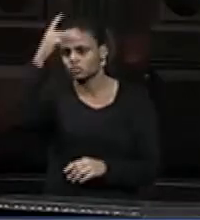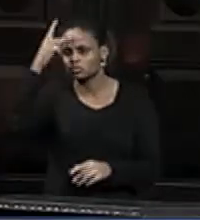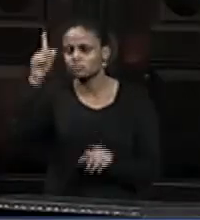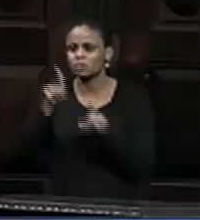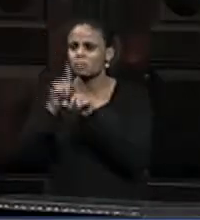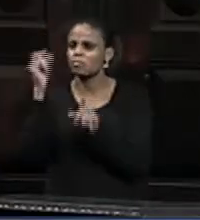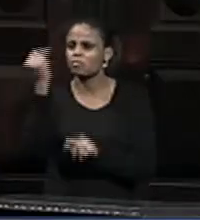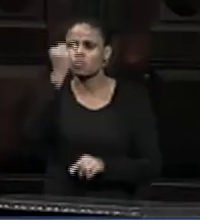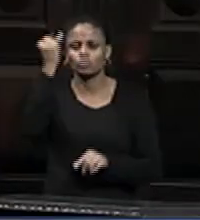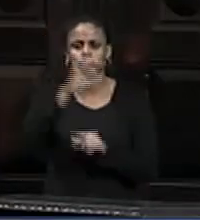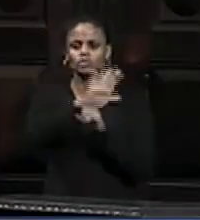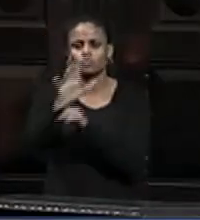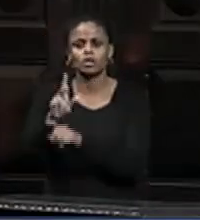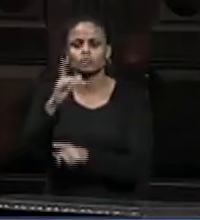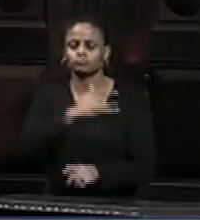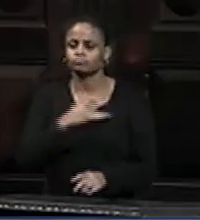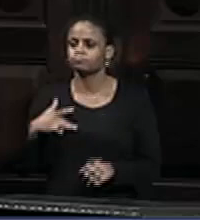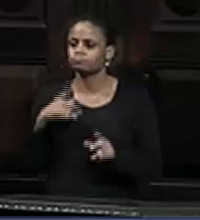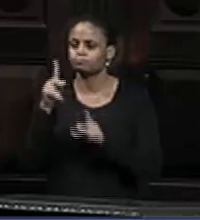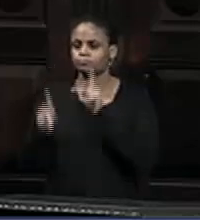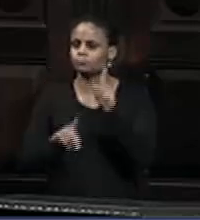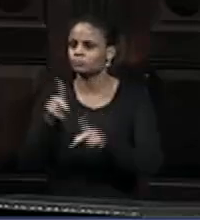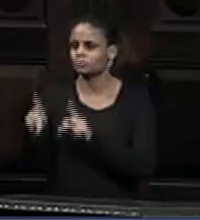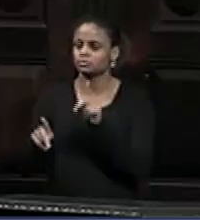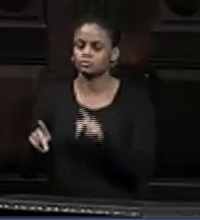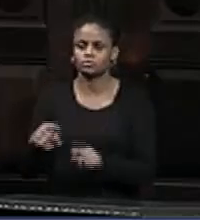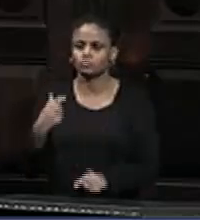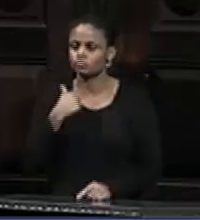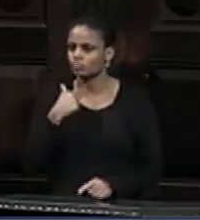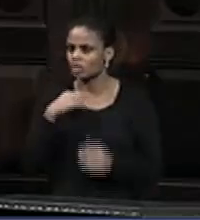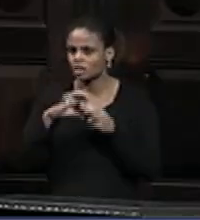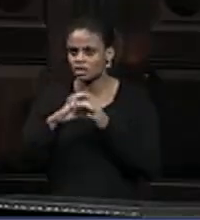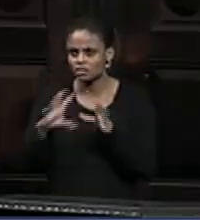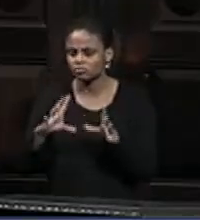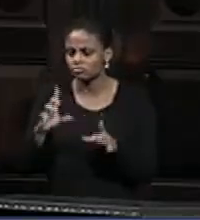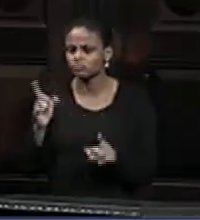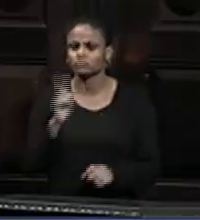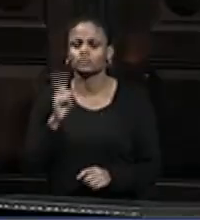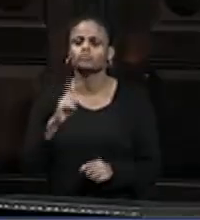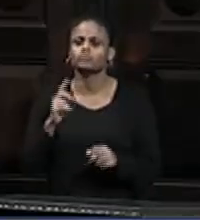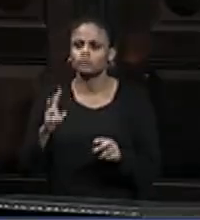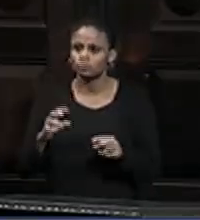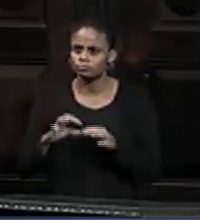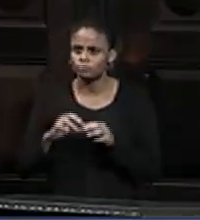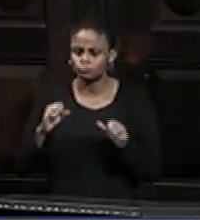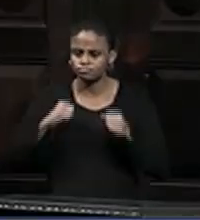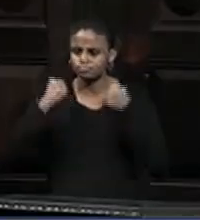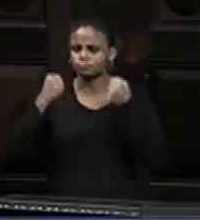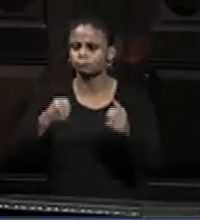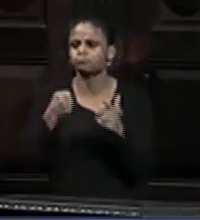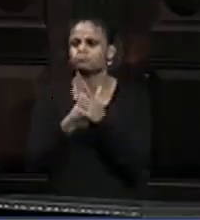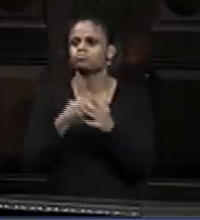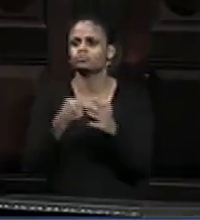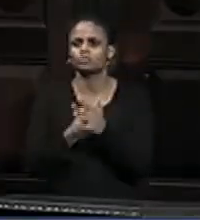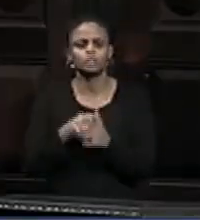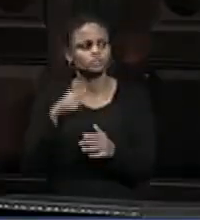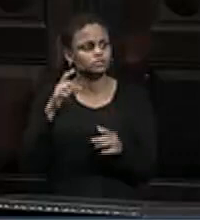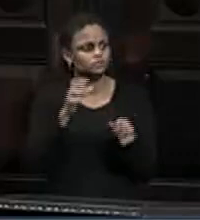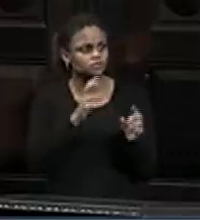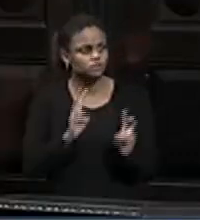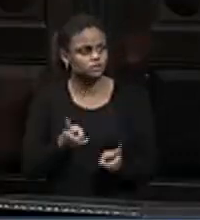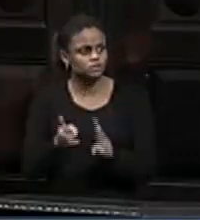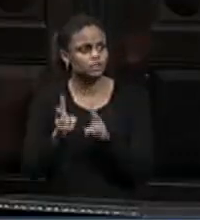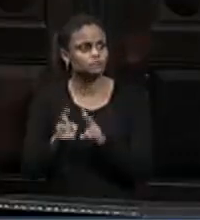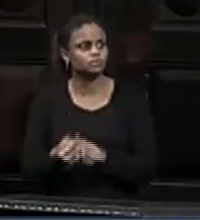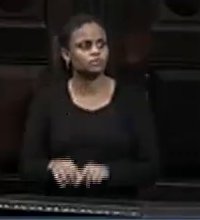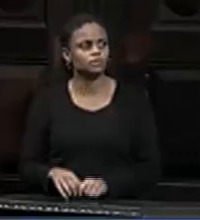população. Não podemos permitir, vamos lutar, e Vossa Excelência, tenho certeza, e acompanho,